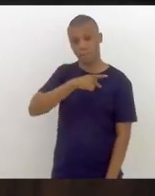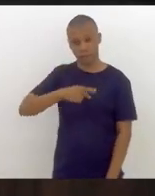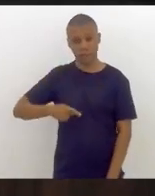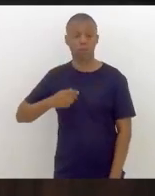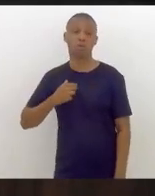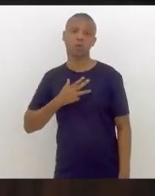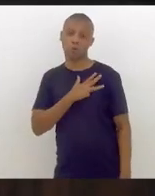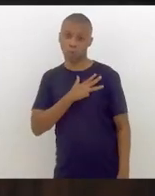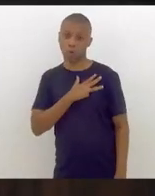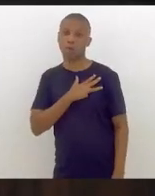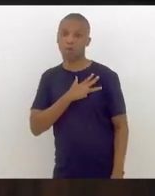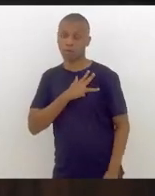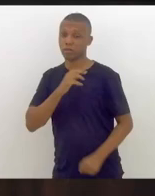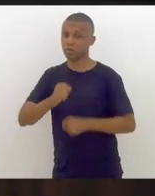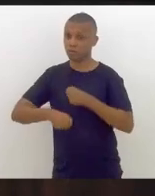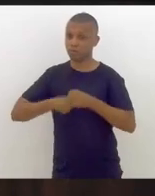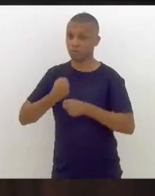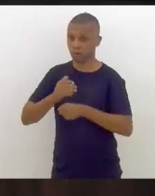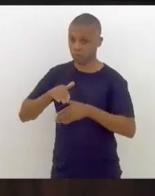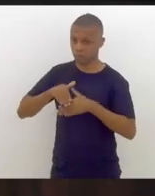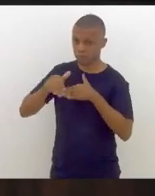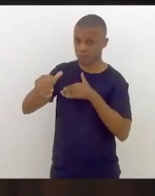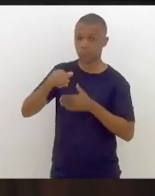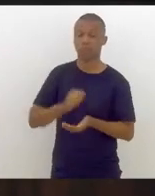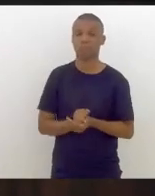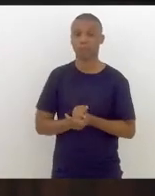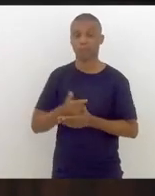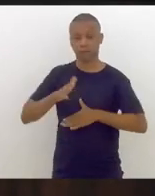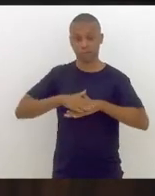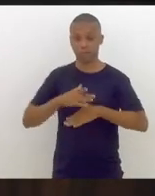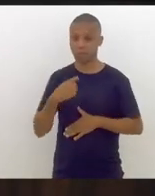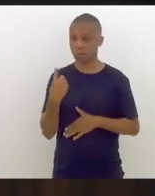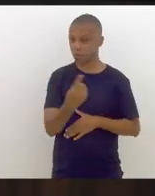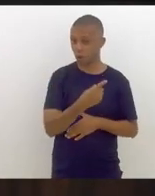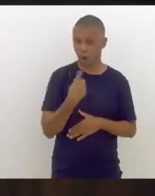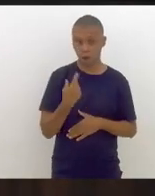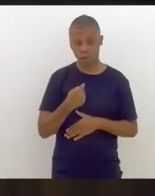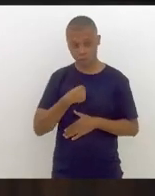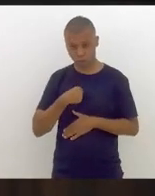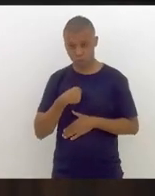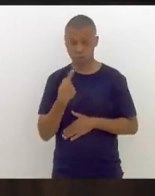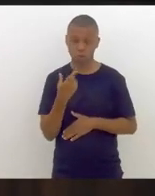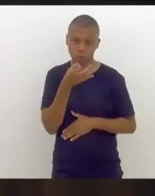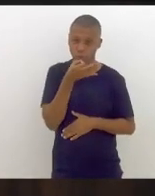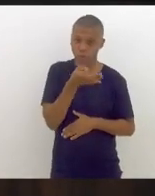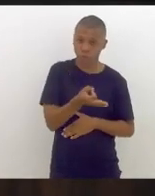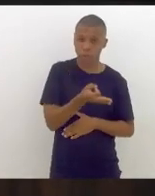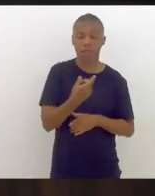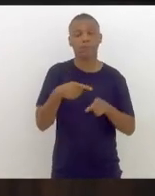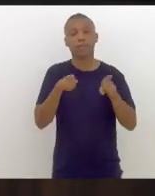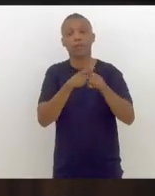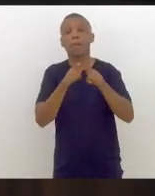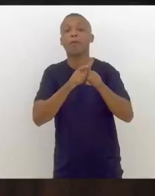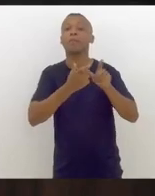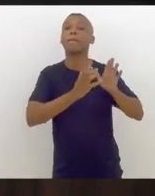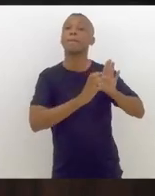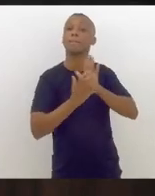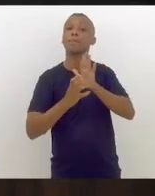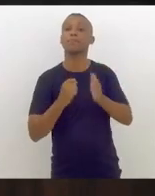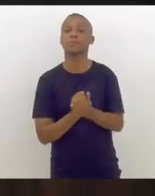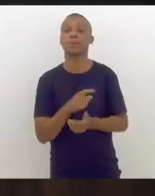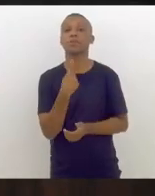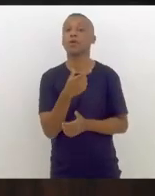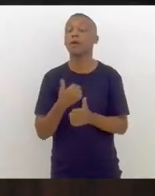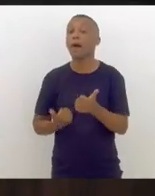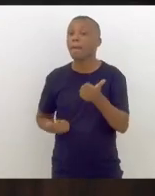que era governar no próximo ano e cabe a nós eu tiro por mim pelo meu partido estaremos sempre